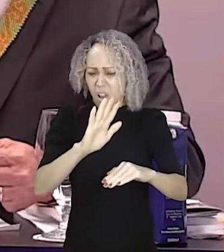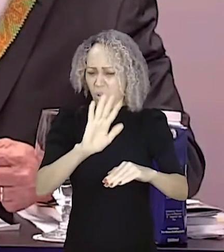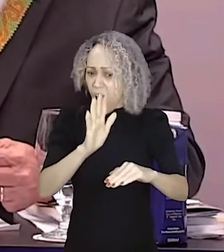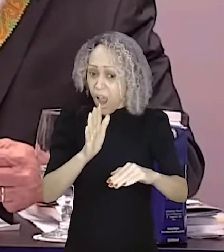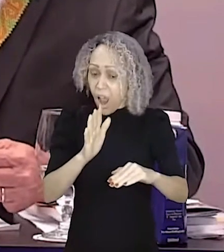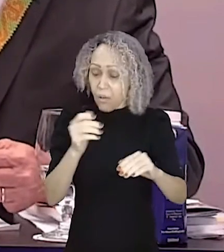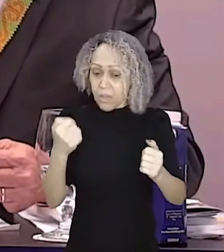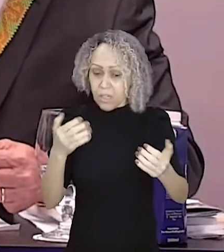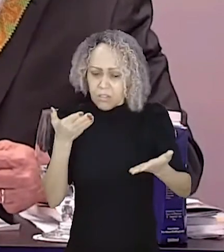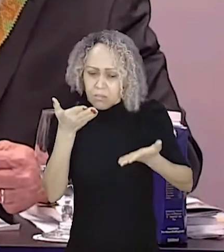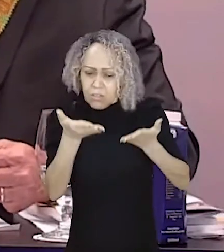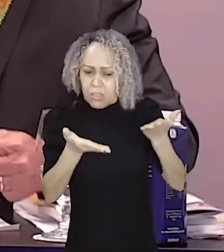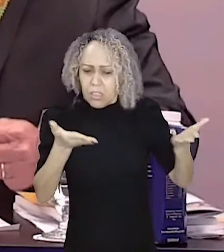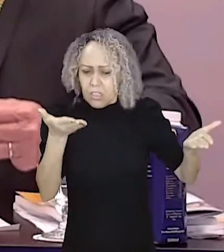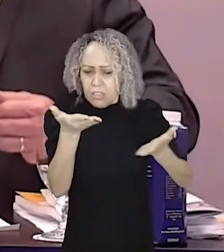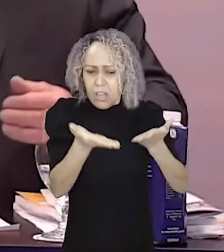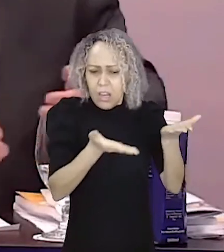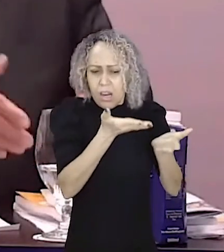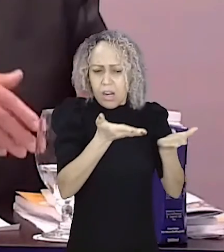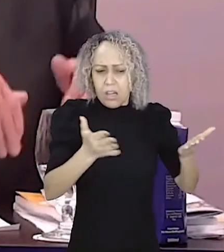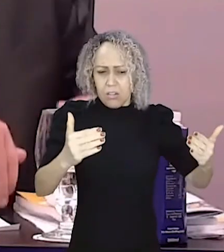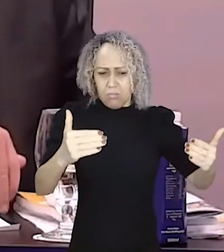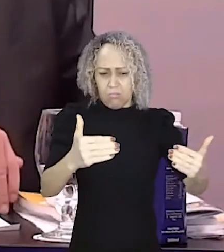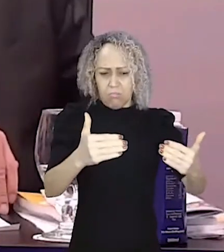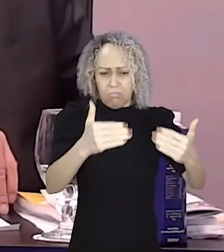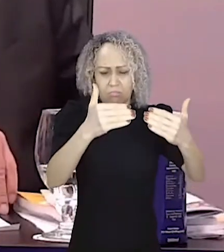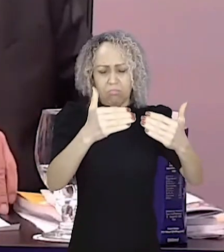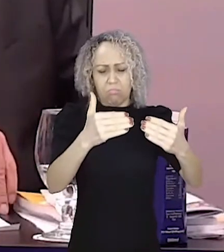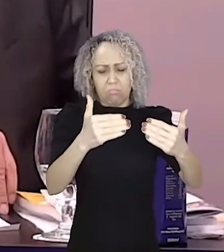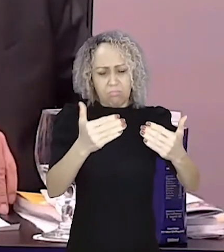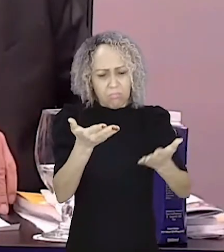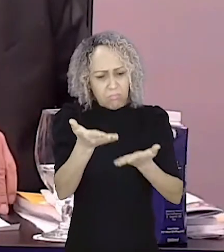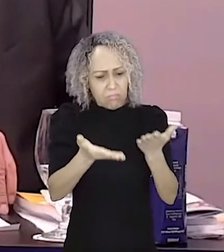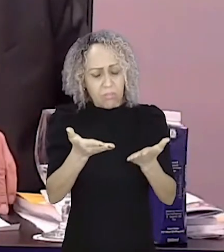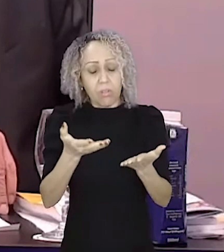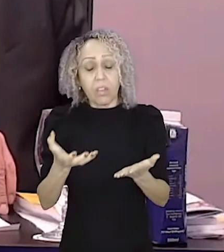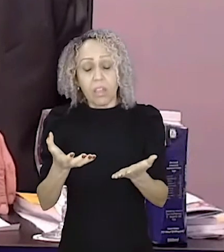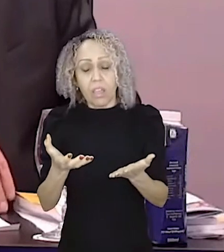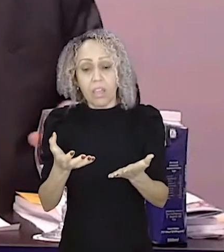indígenas brasileiros participem da governança do meu país.